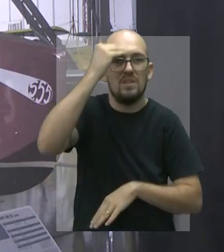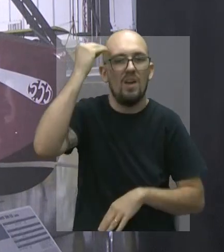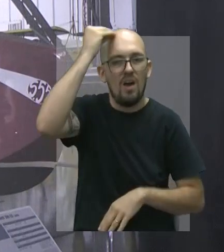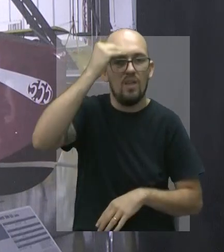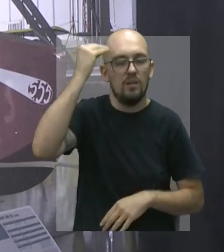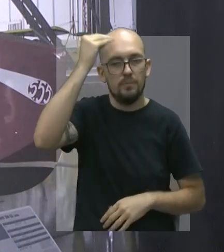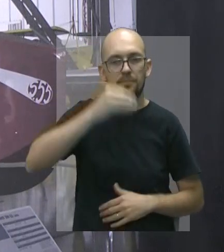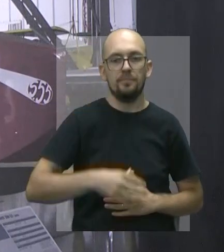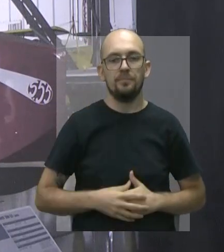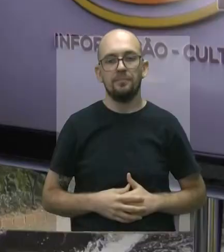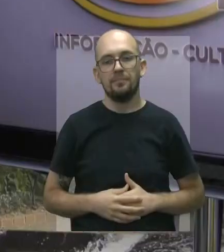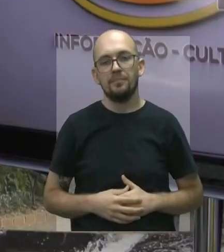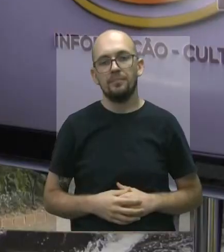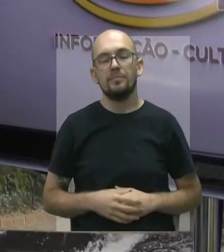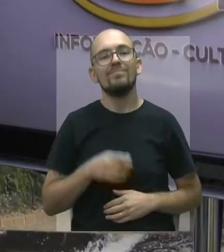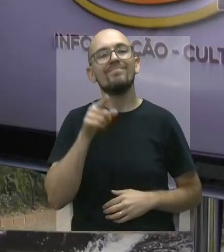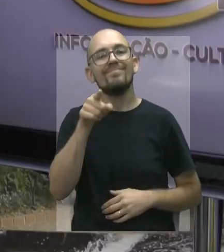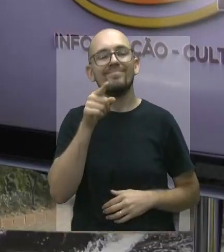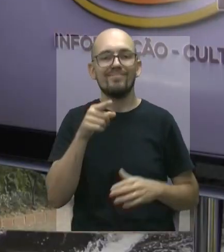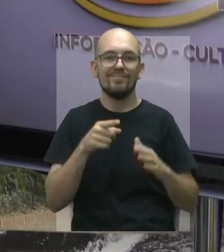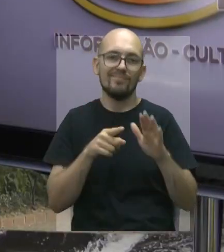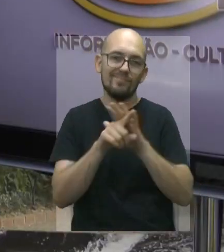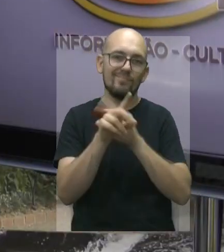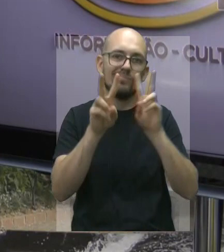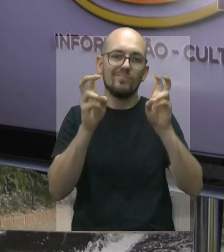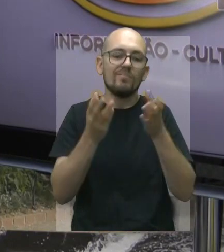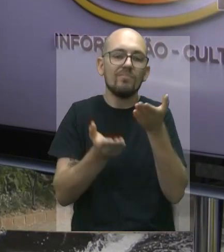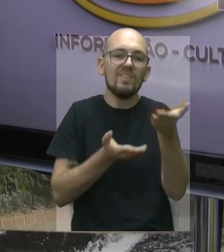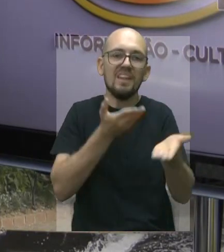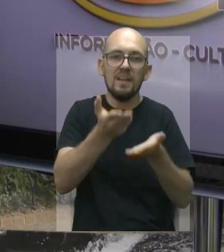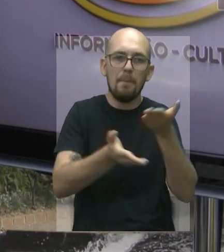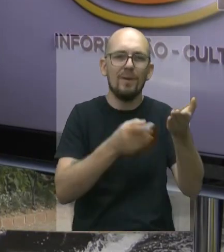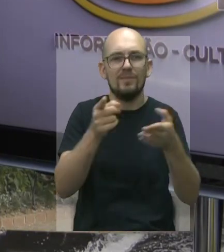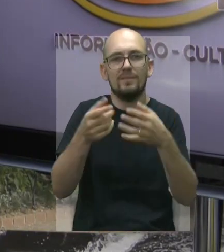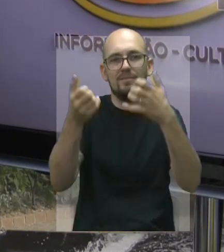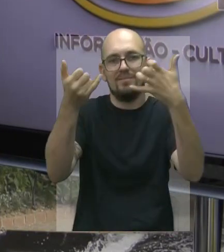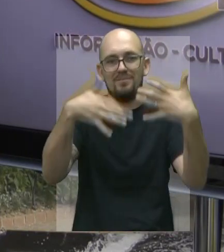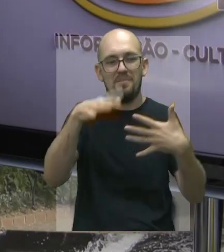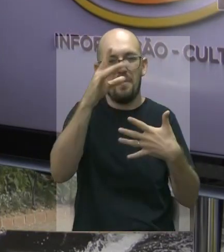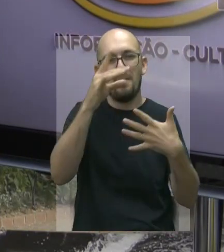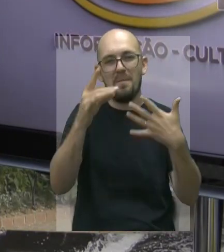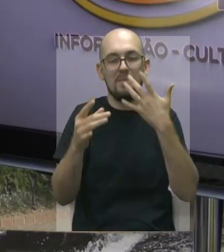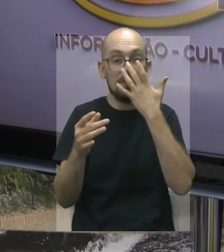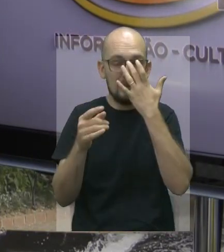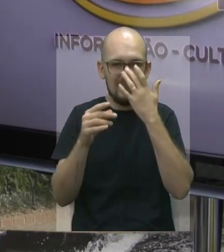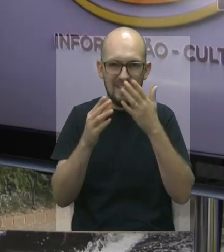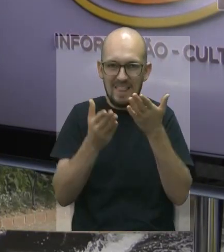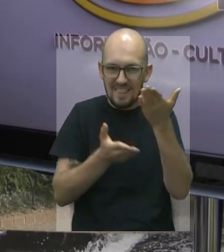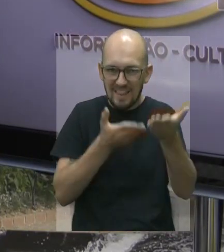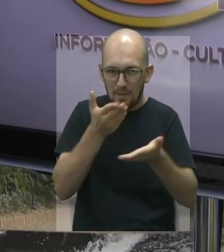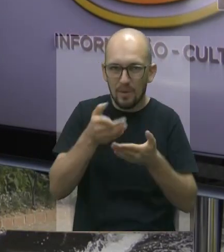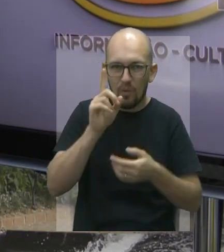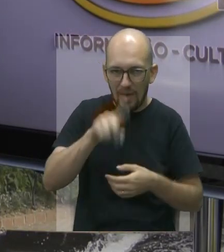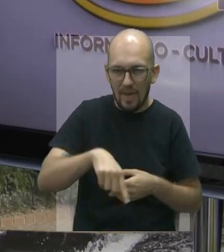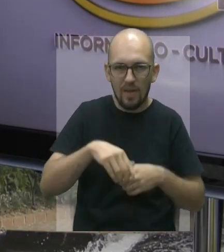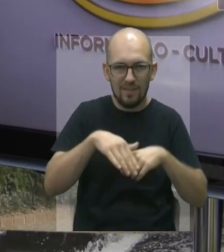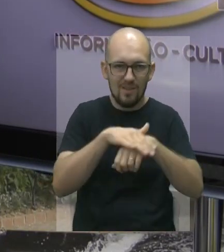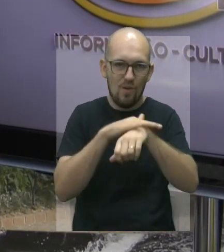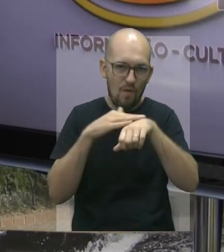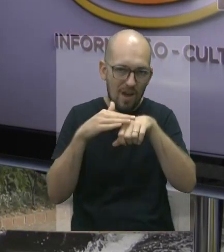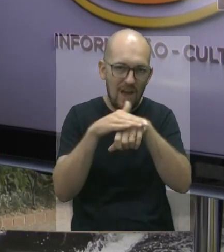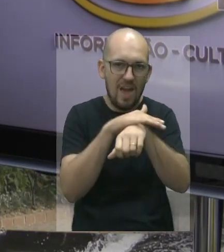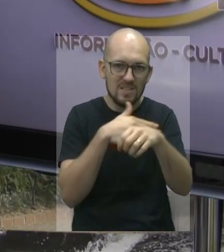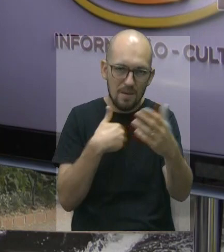o tratamento, como a senhora já, nessa nossa conversa, a senhora já foi detalhando aos poucos, é realmente na base da conversa de